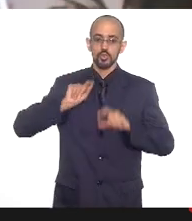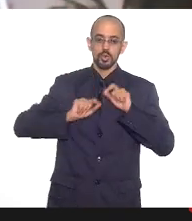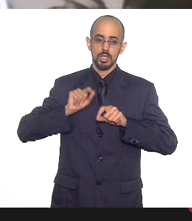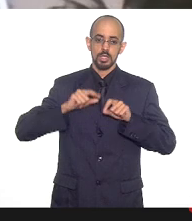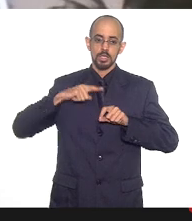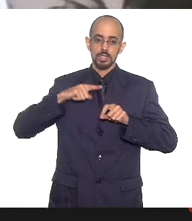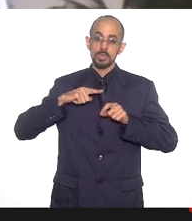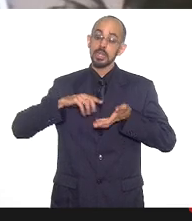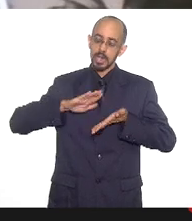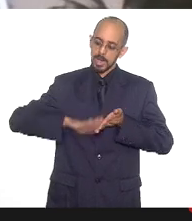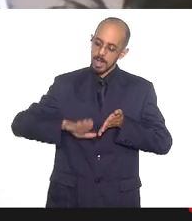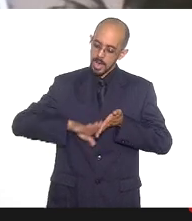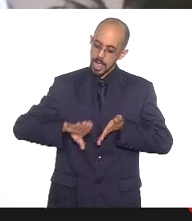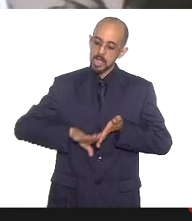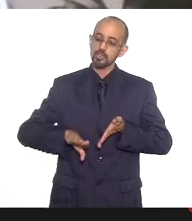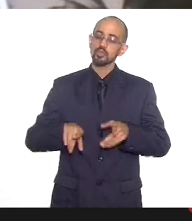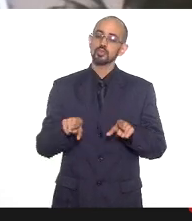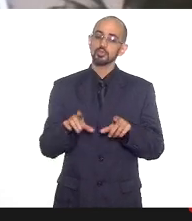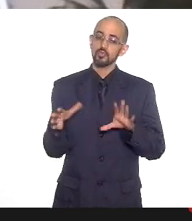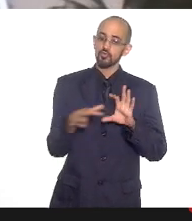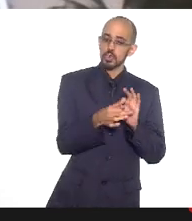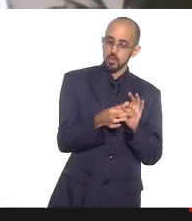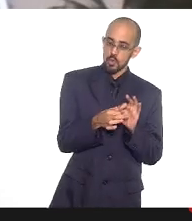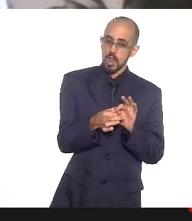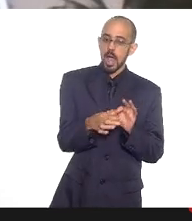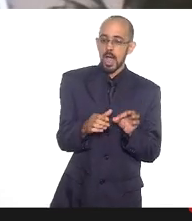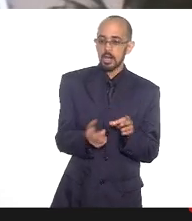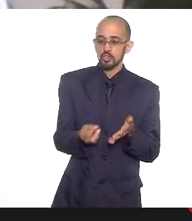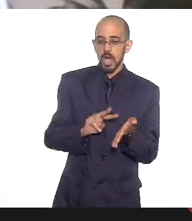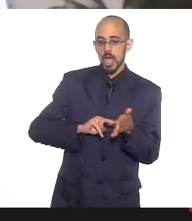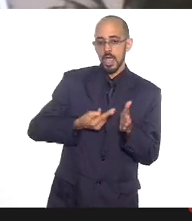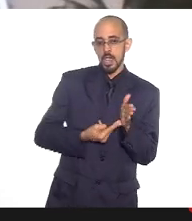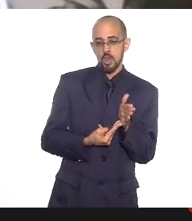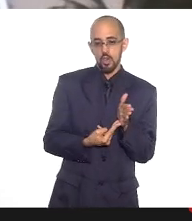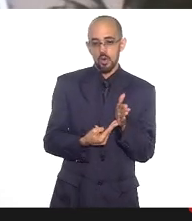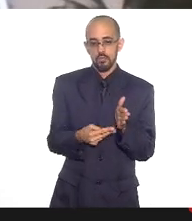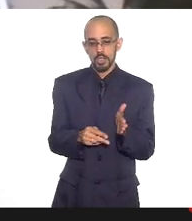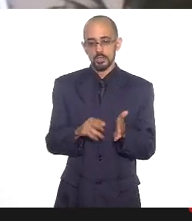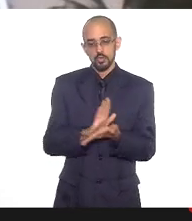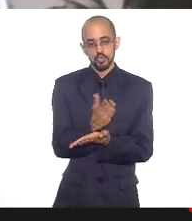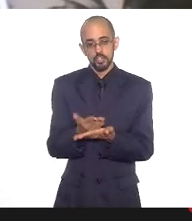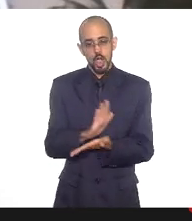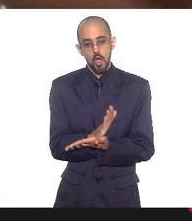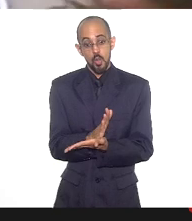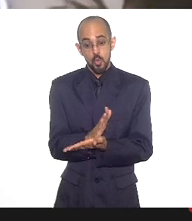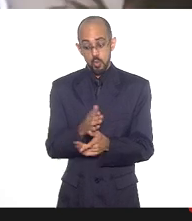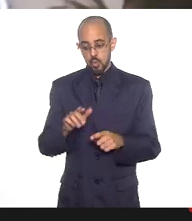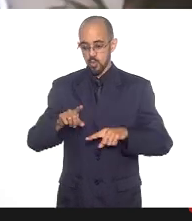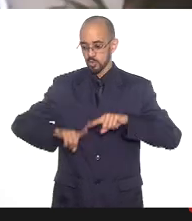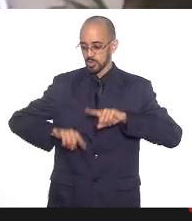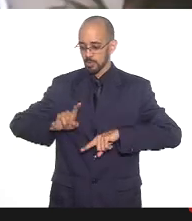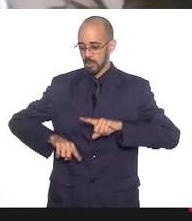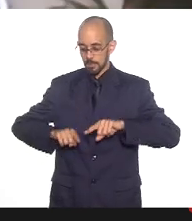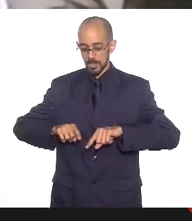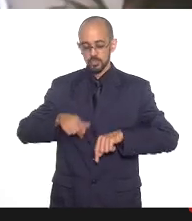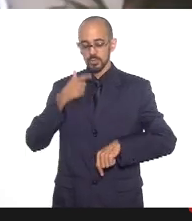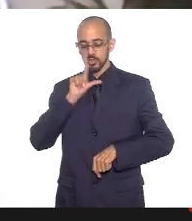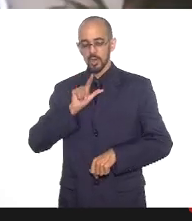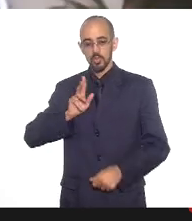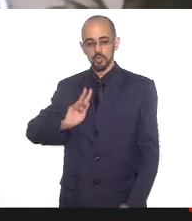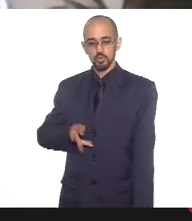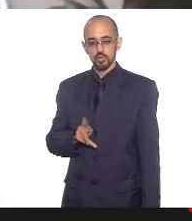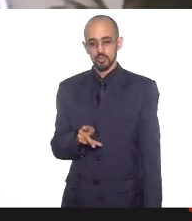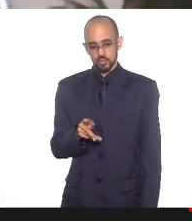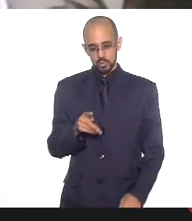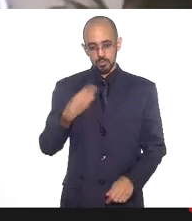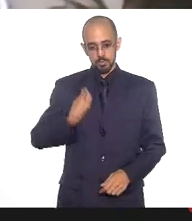gastos vinculados, né, à extensão, à renovação de determinados equipamentos para que você possa manter o seu